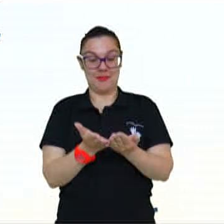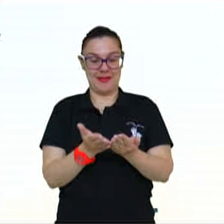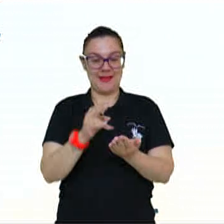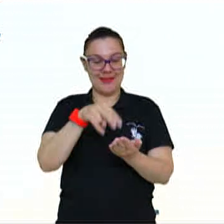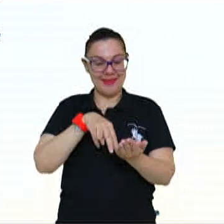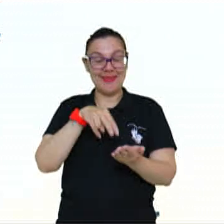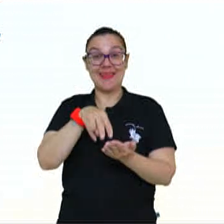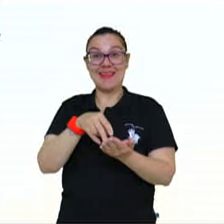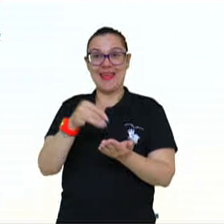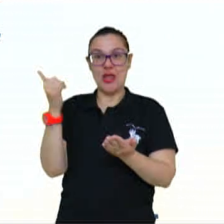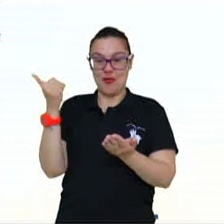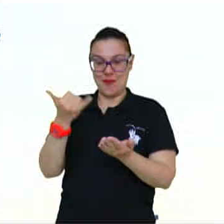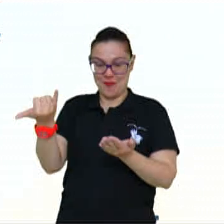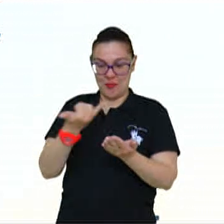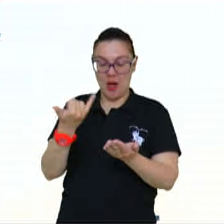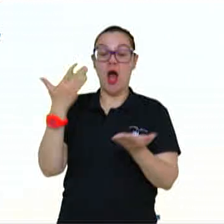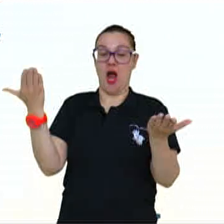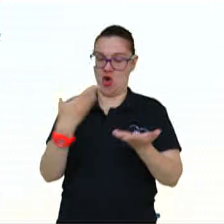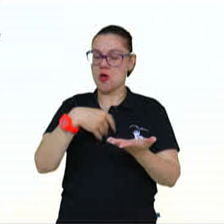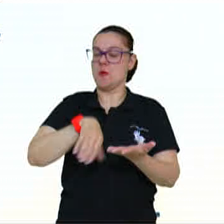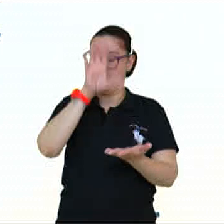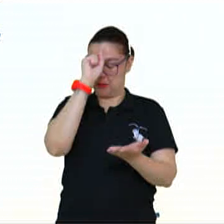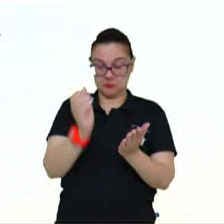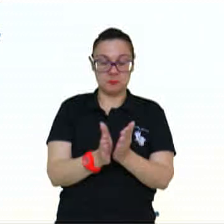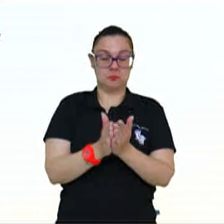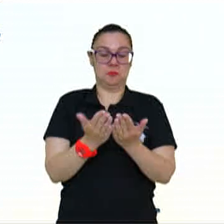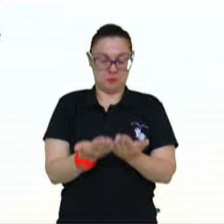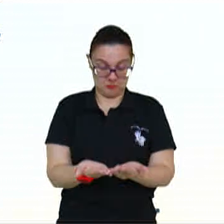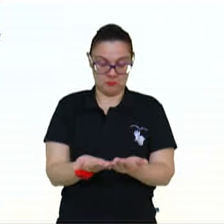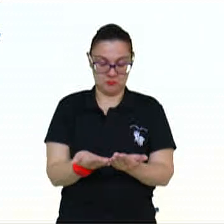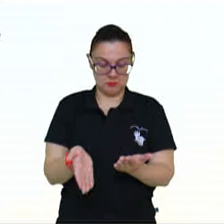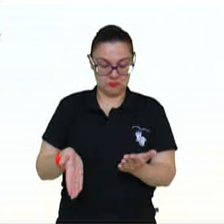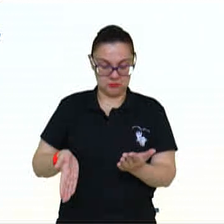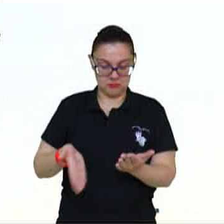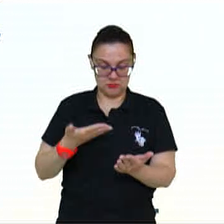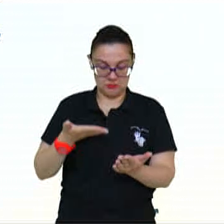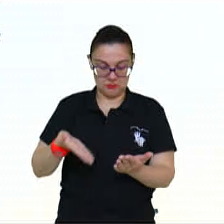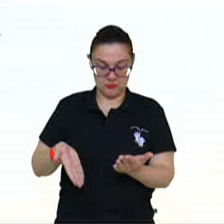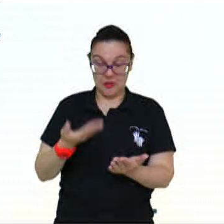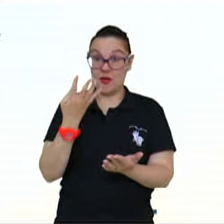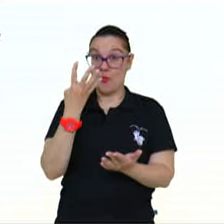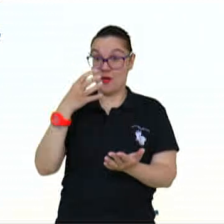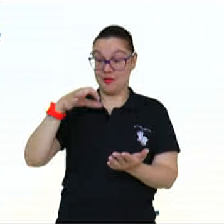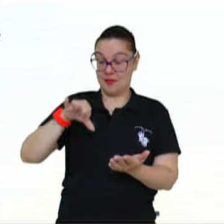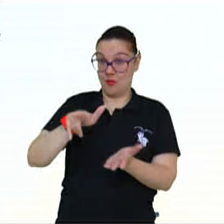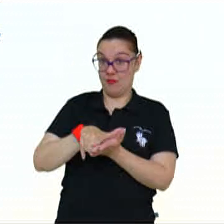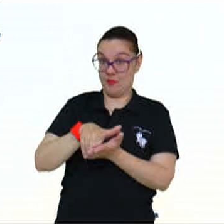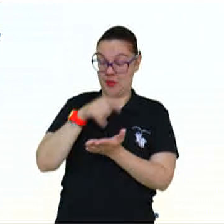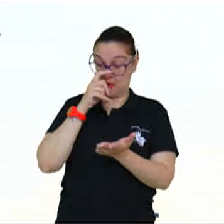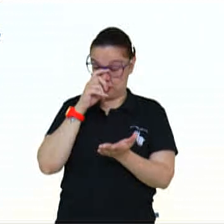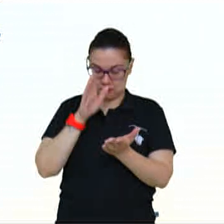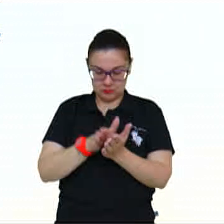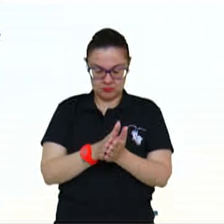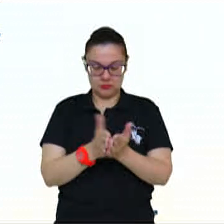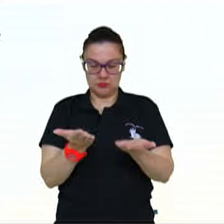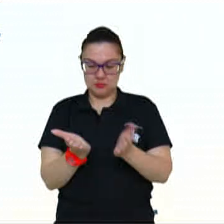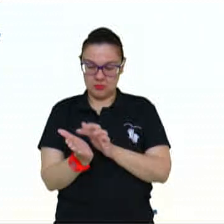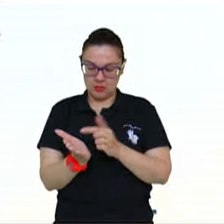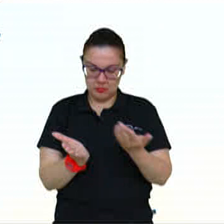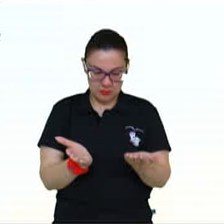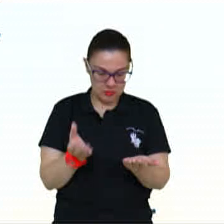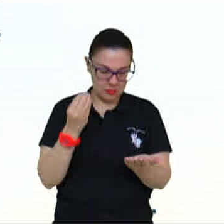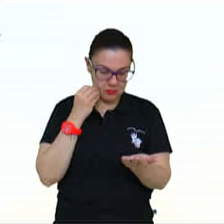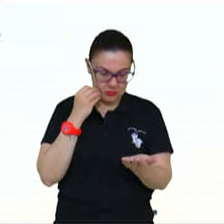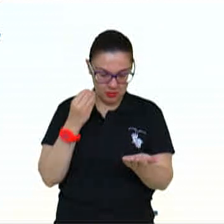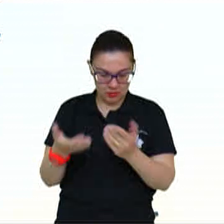entusiasmado. Agora eu aprendo. Decidi. Folheando as 49 páginas. Já na primeira, tentei executar